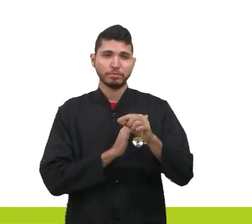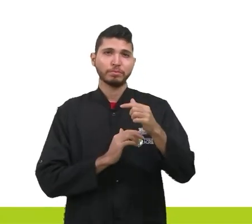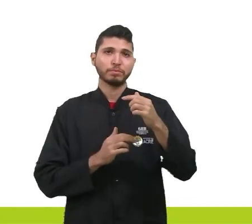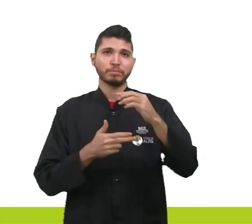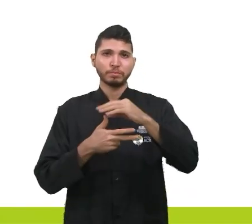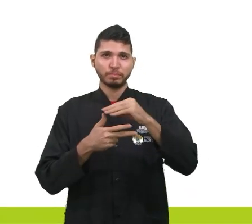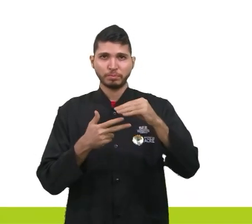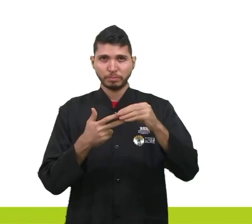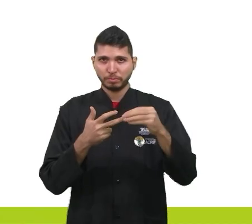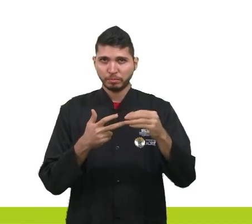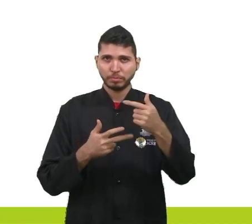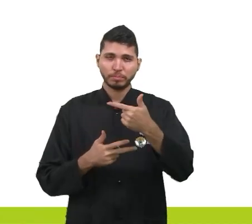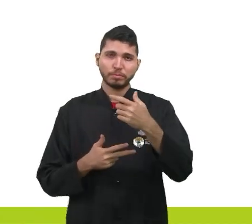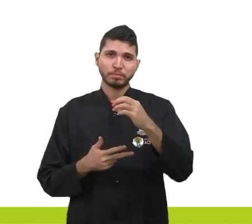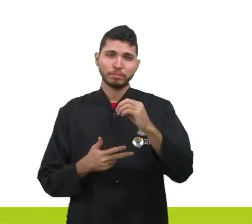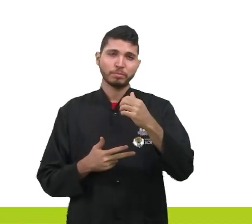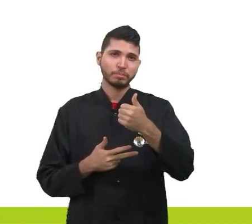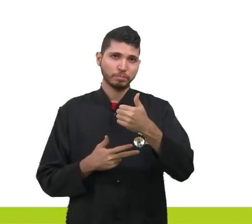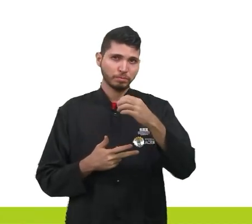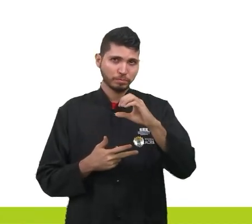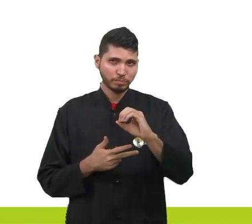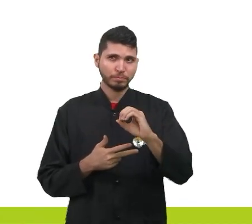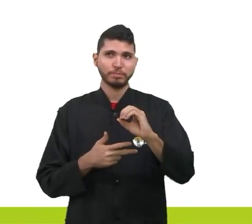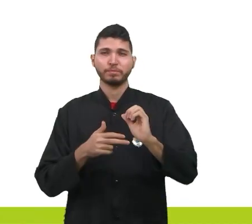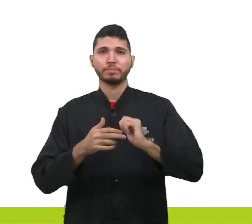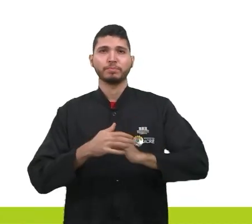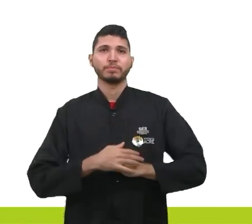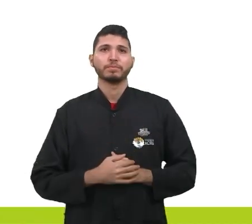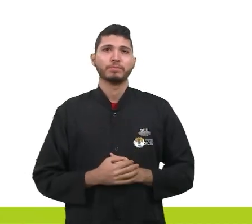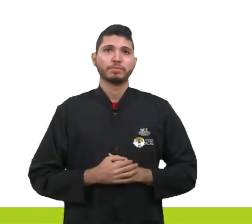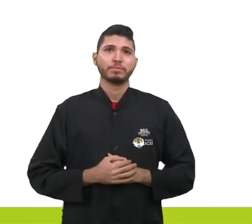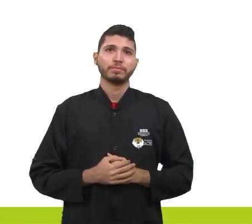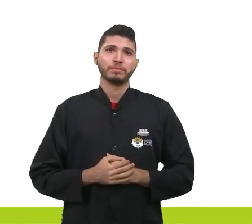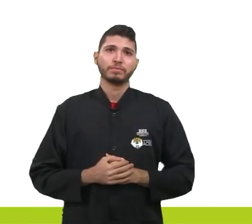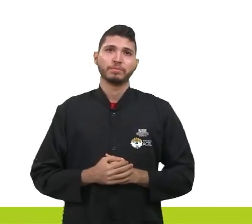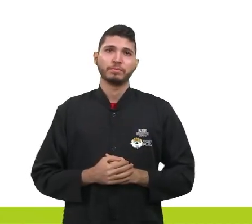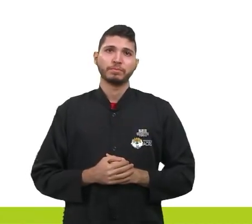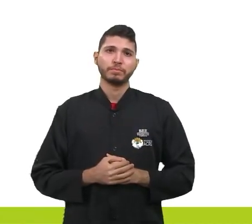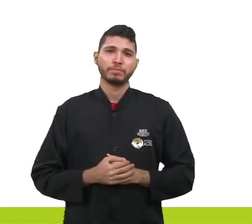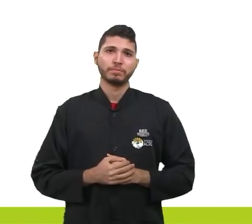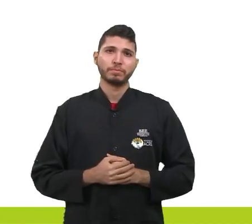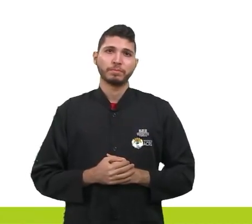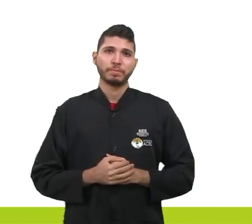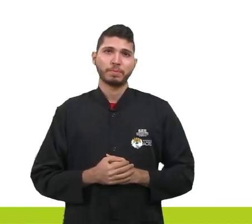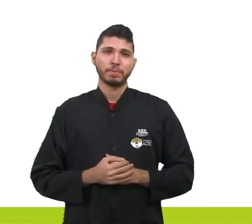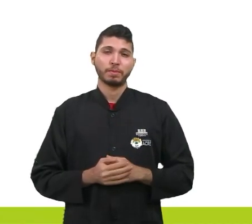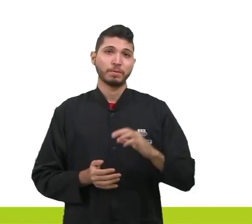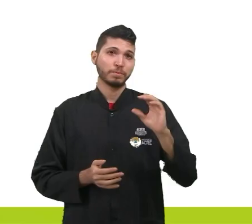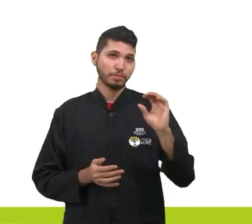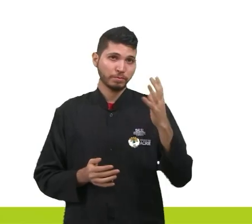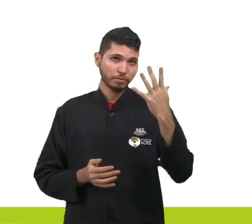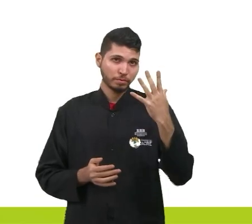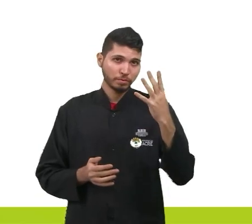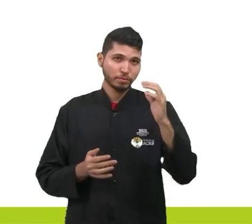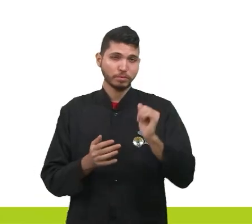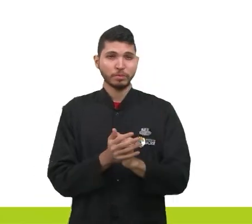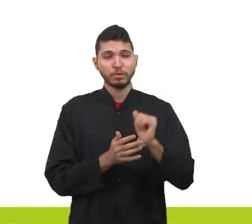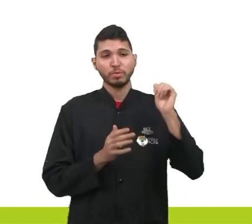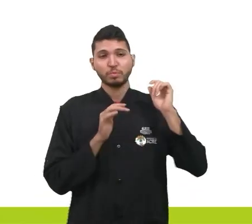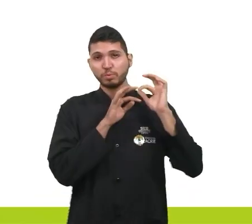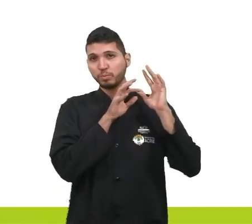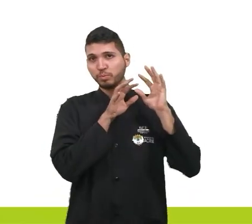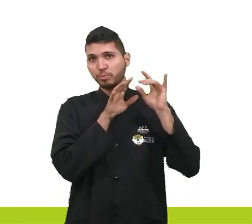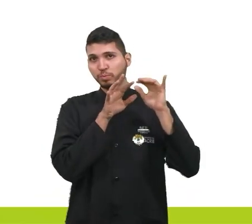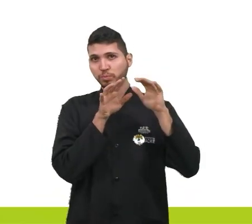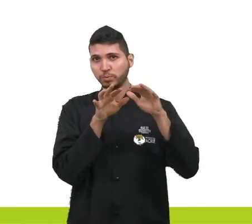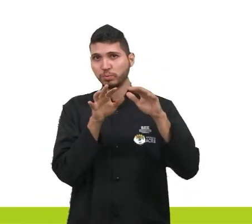de 2010, e diz o seguinte: a maior frequência na ocorrência do fenômeno atmosférico apresentado